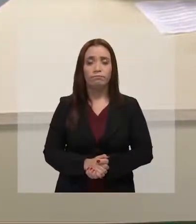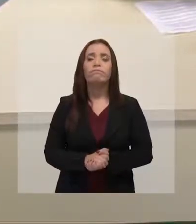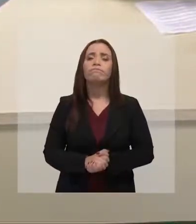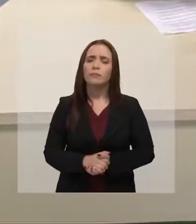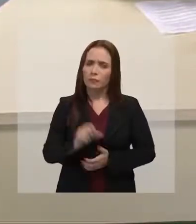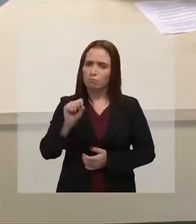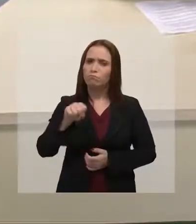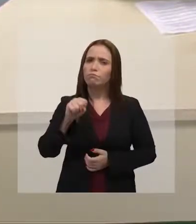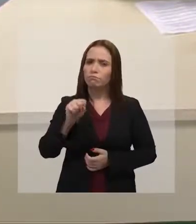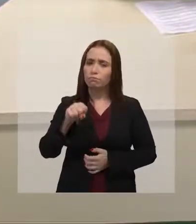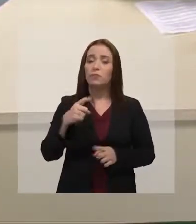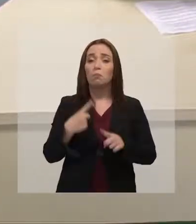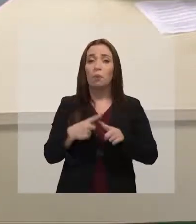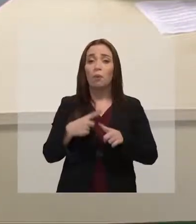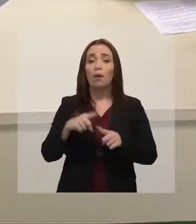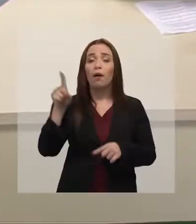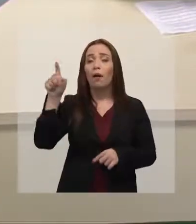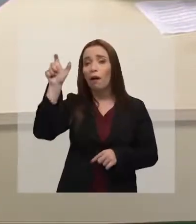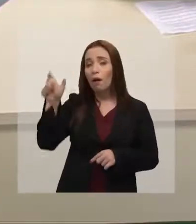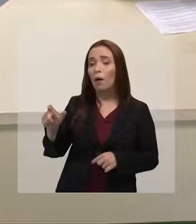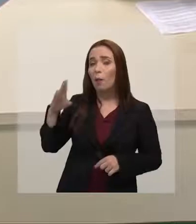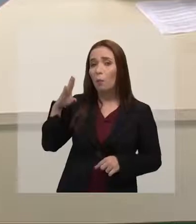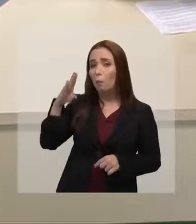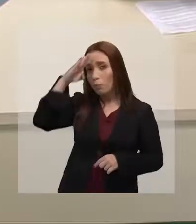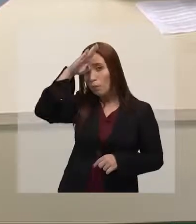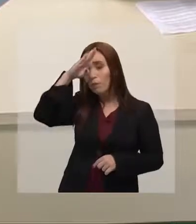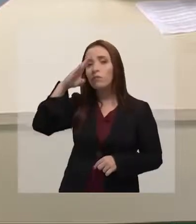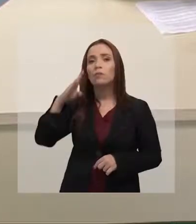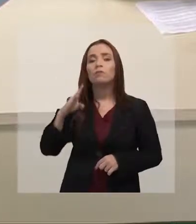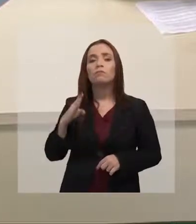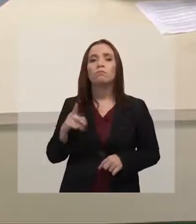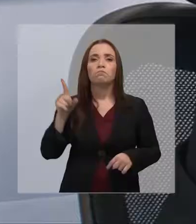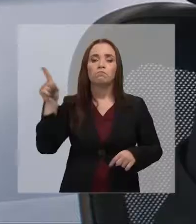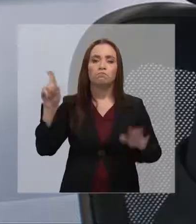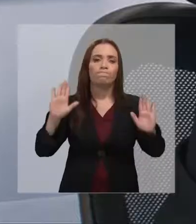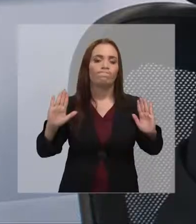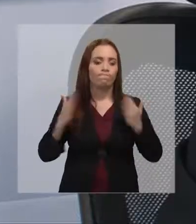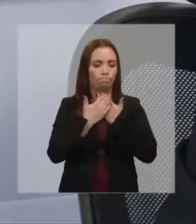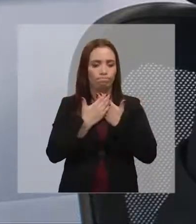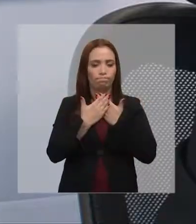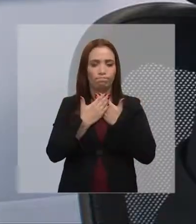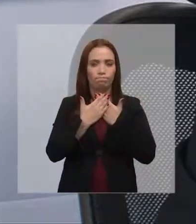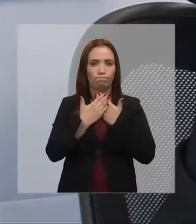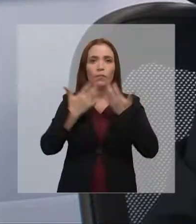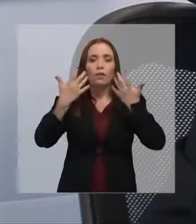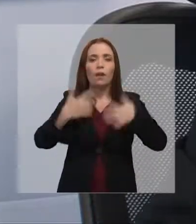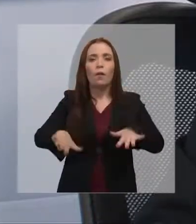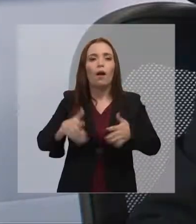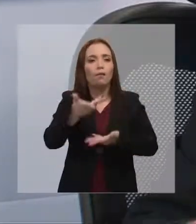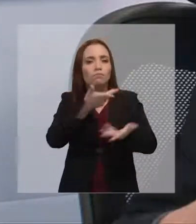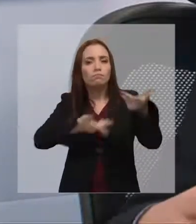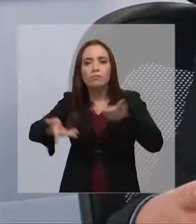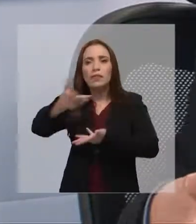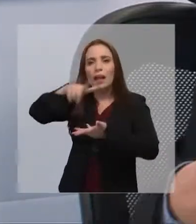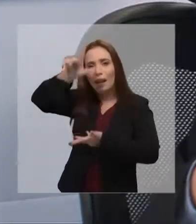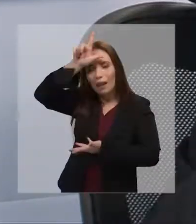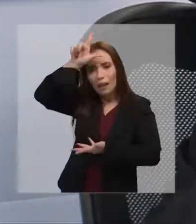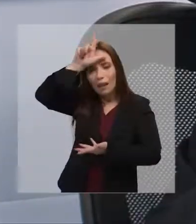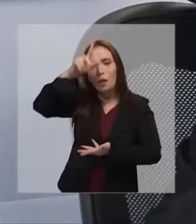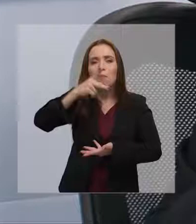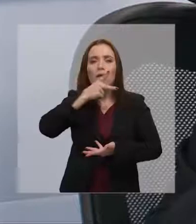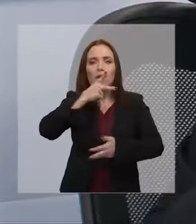São. Por quê? Porque quando Jair Messias Bolsonaro não abriu espaço para as lideranças ou as